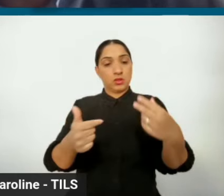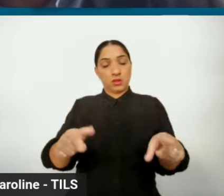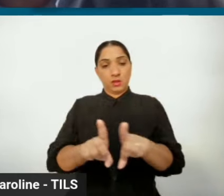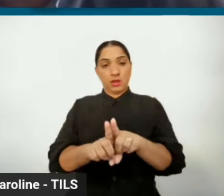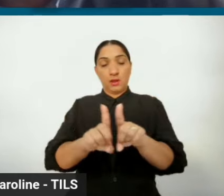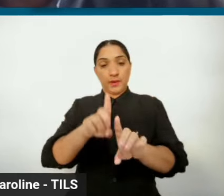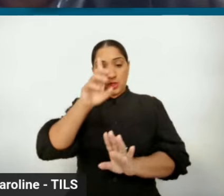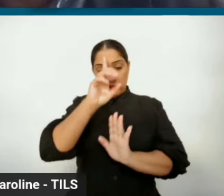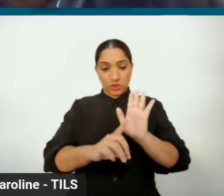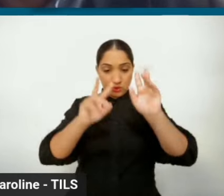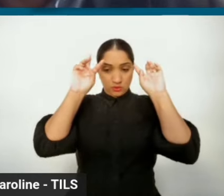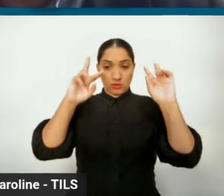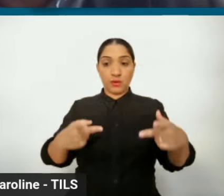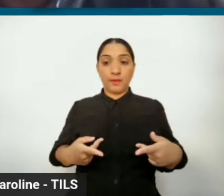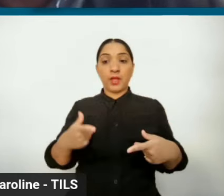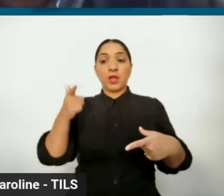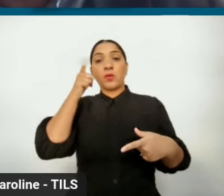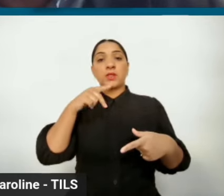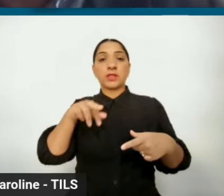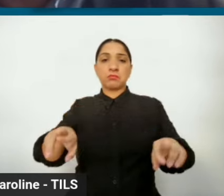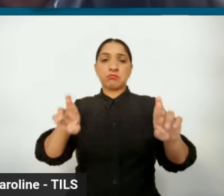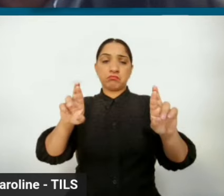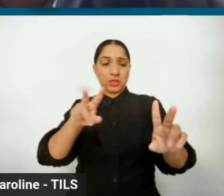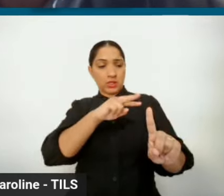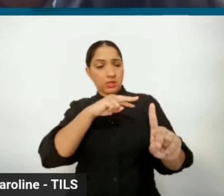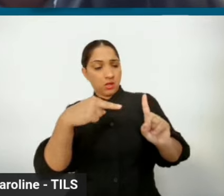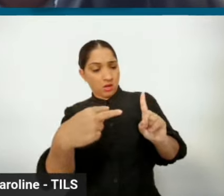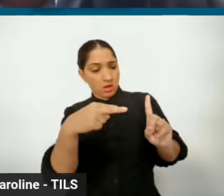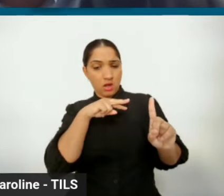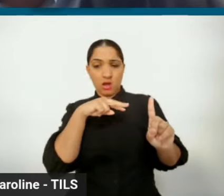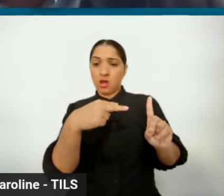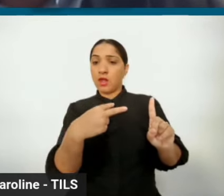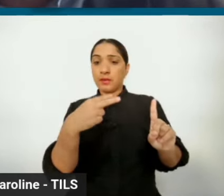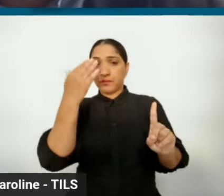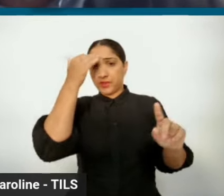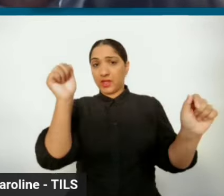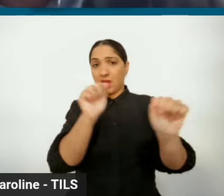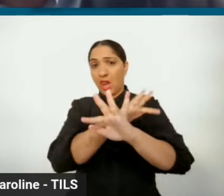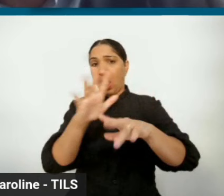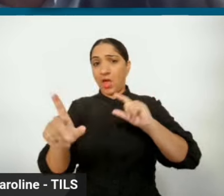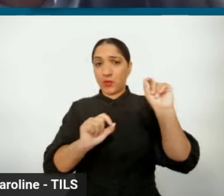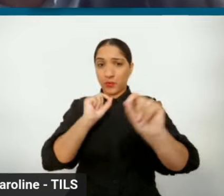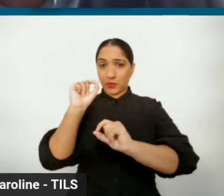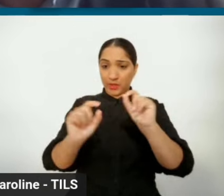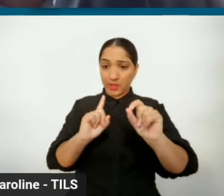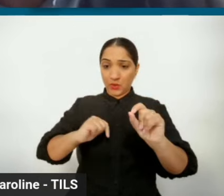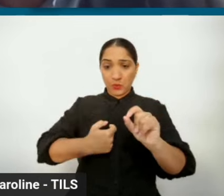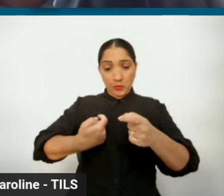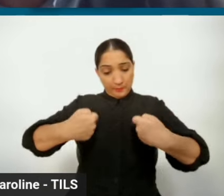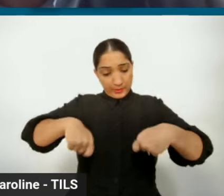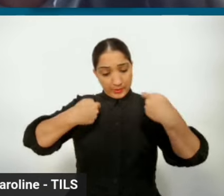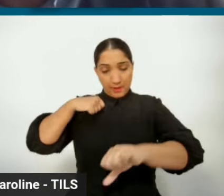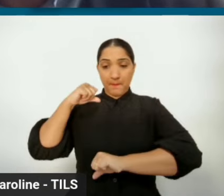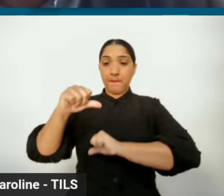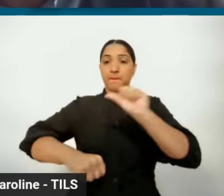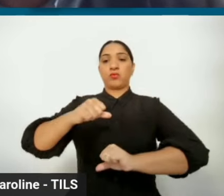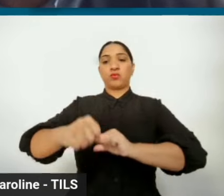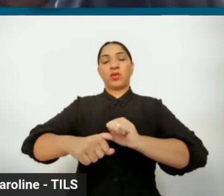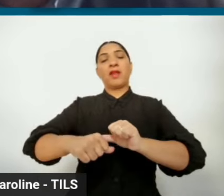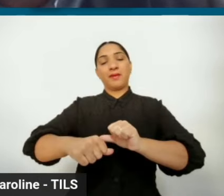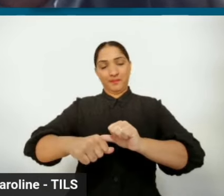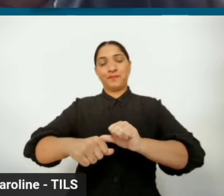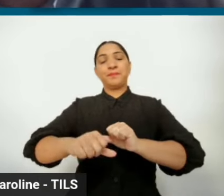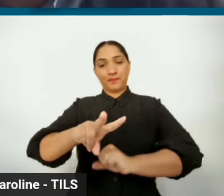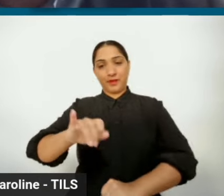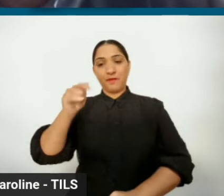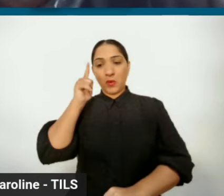humanos, na perspectiva de compreender que o que precisamos modificar é o